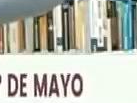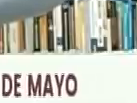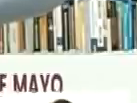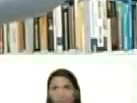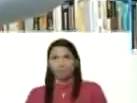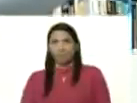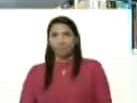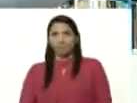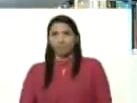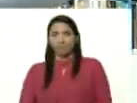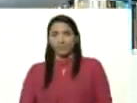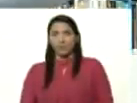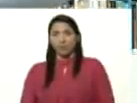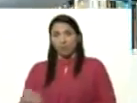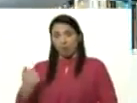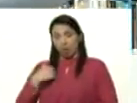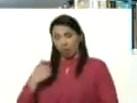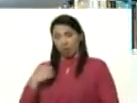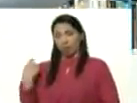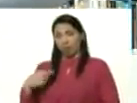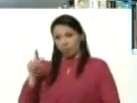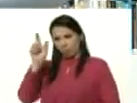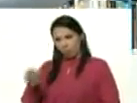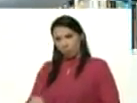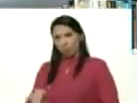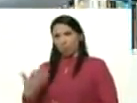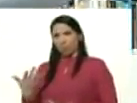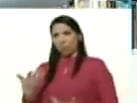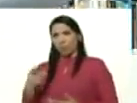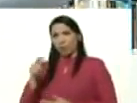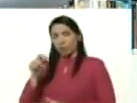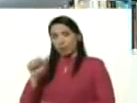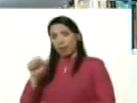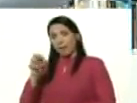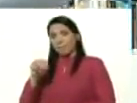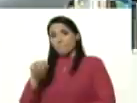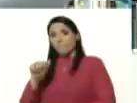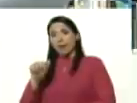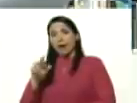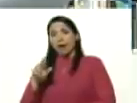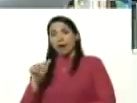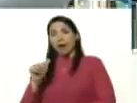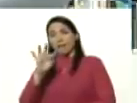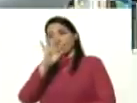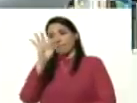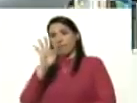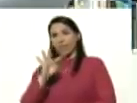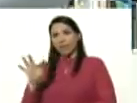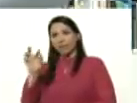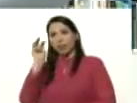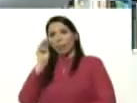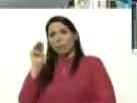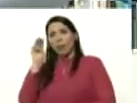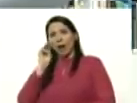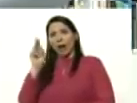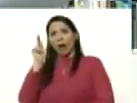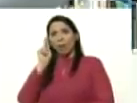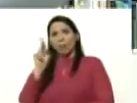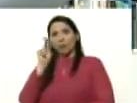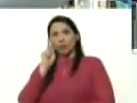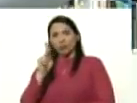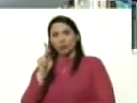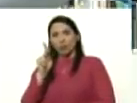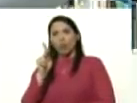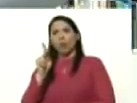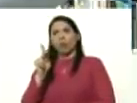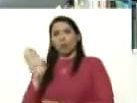En Canadá tenemos a Tamara Hansen, de la Federación de Maestros y Profesores de la